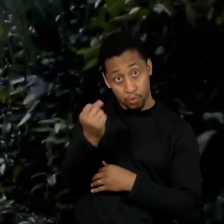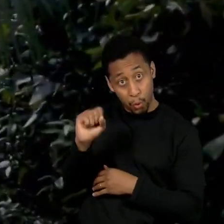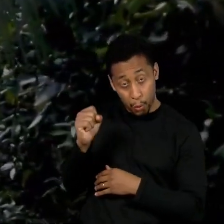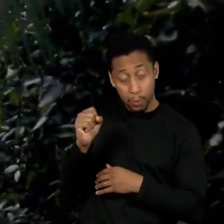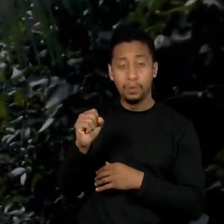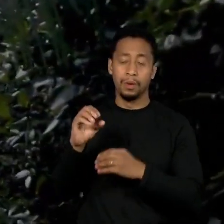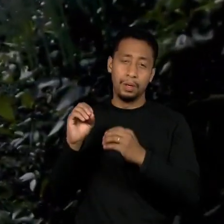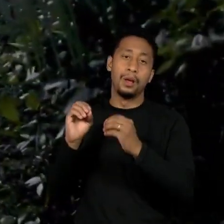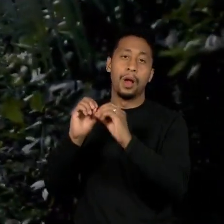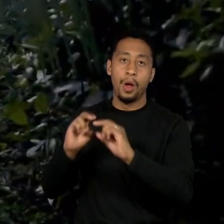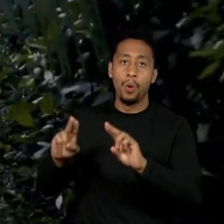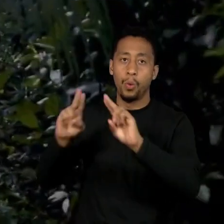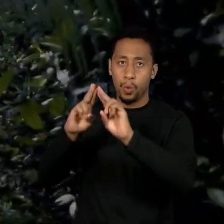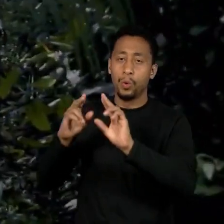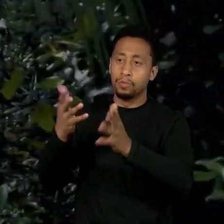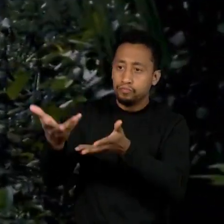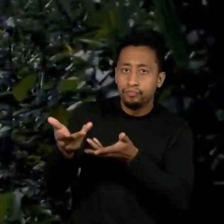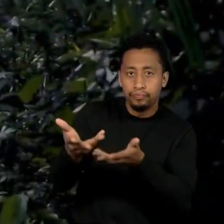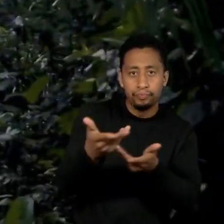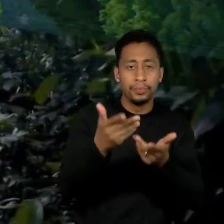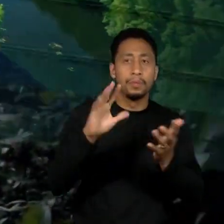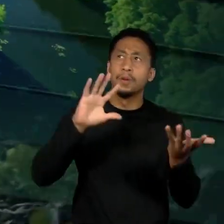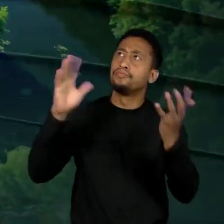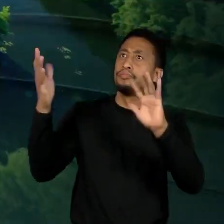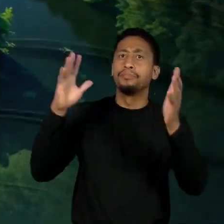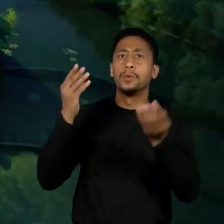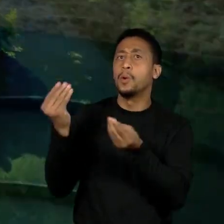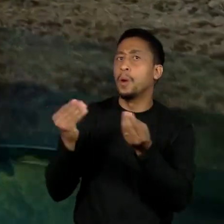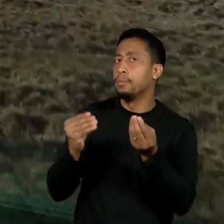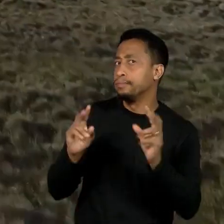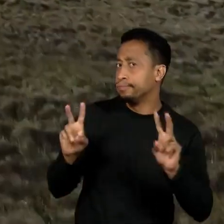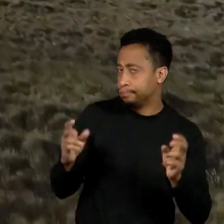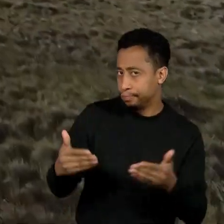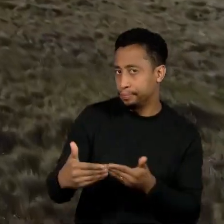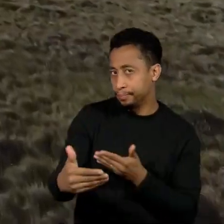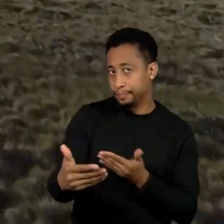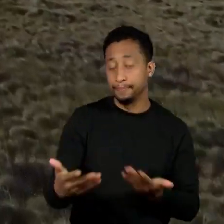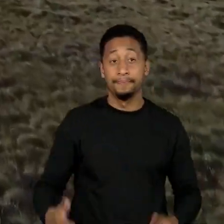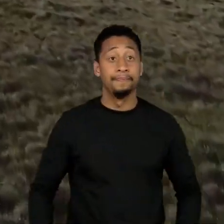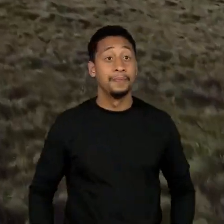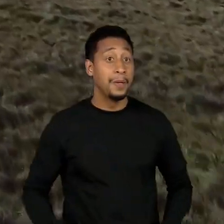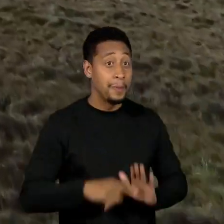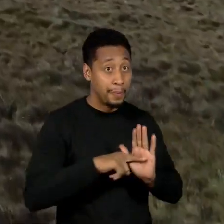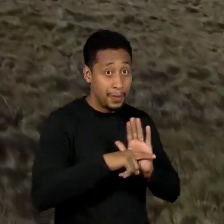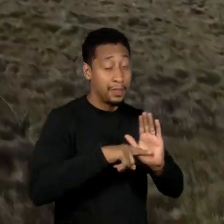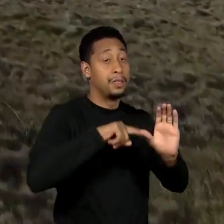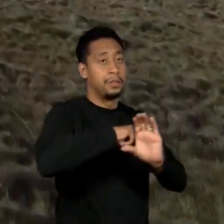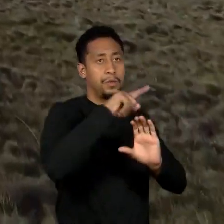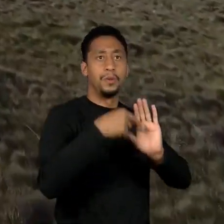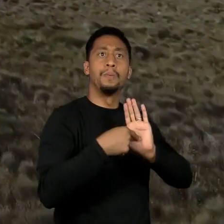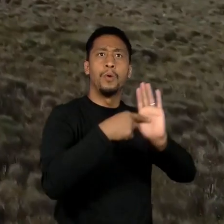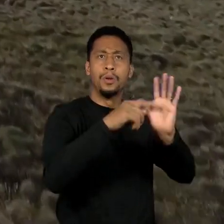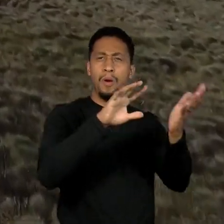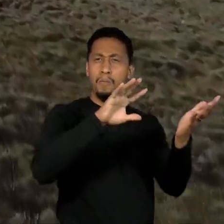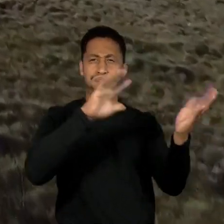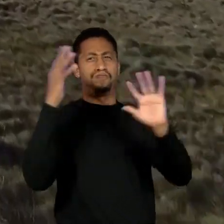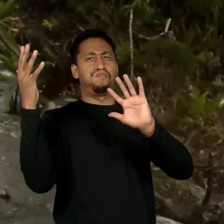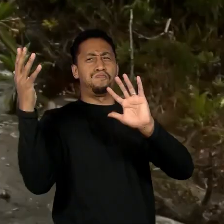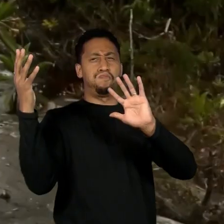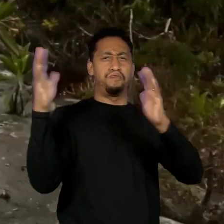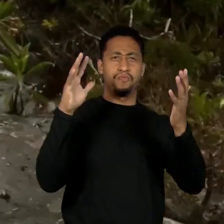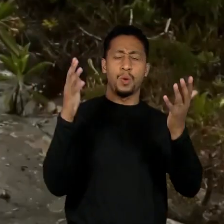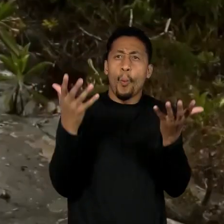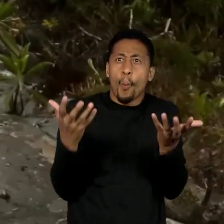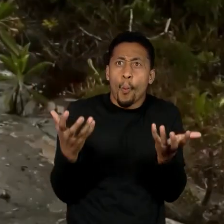Nações Unidas sobre Mudanças Climáticas. Estudo científico mostra que eventos extremos como as